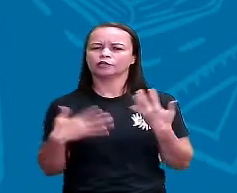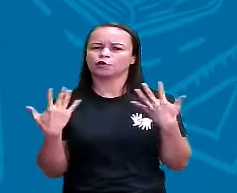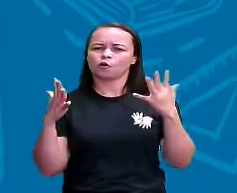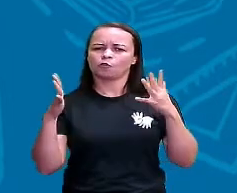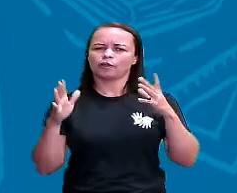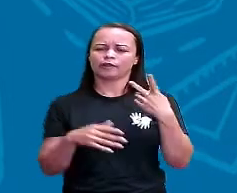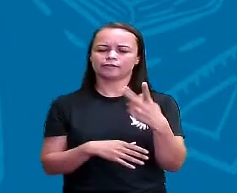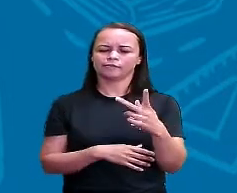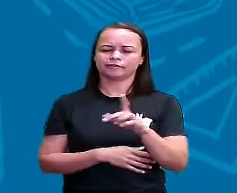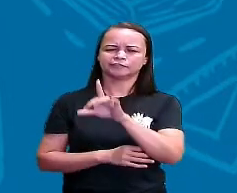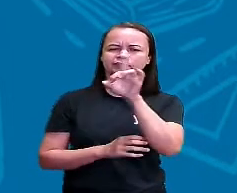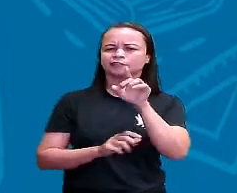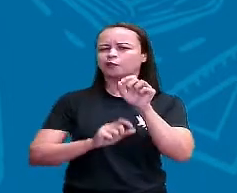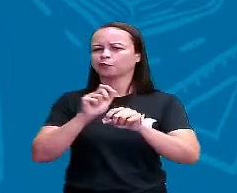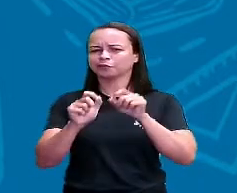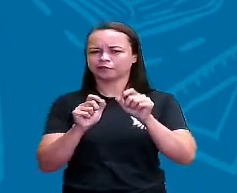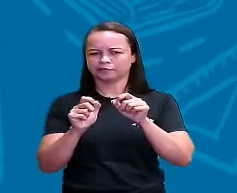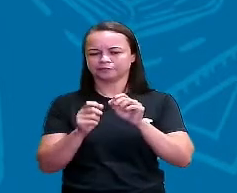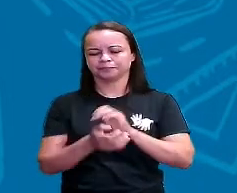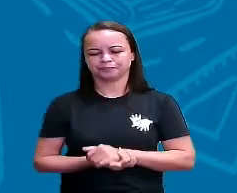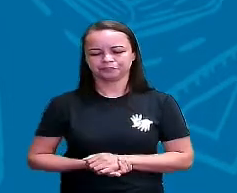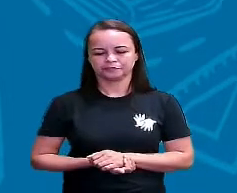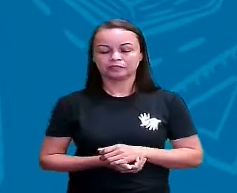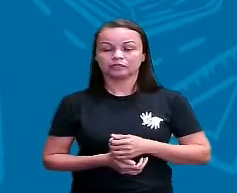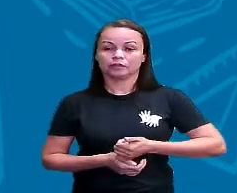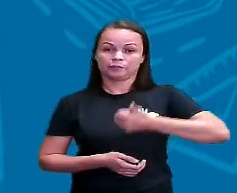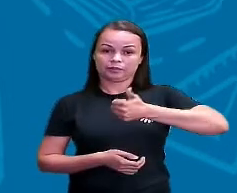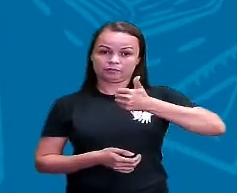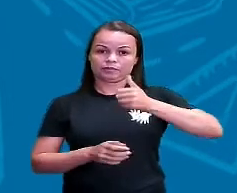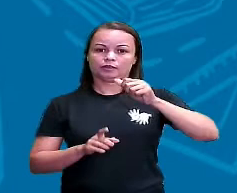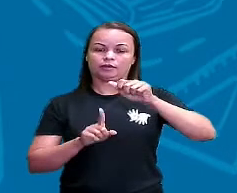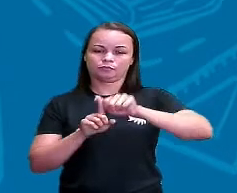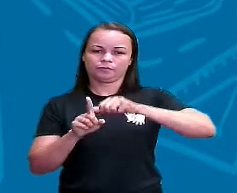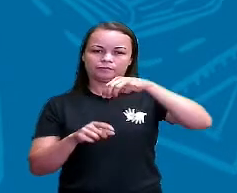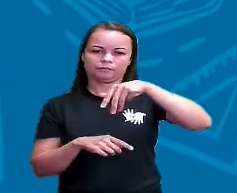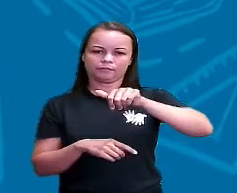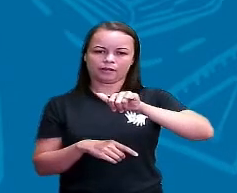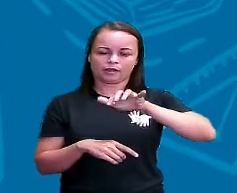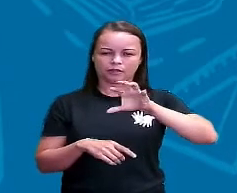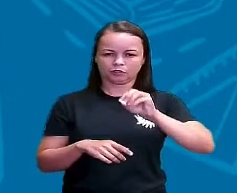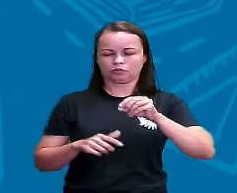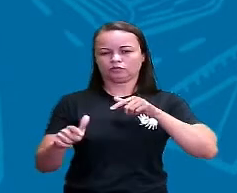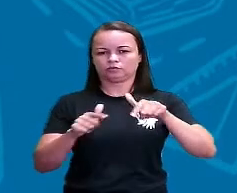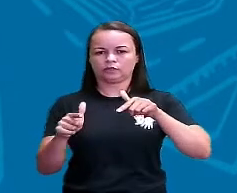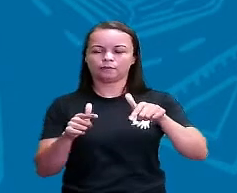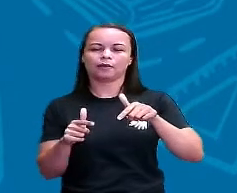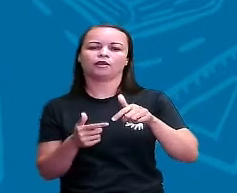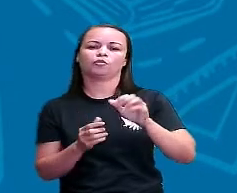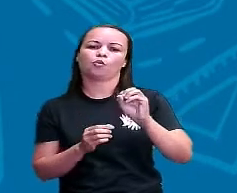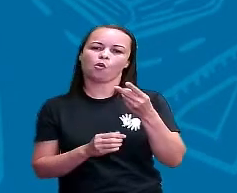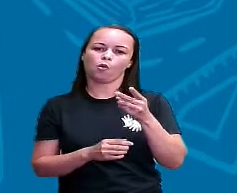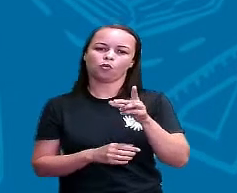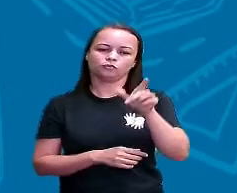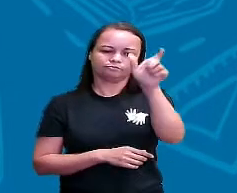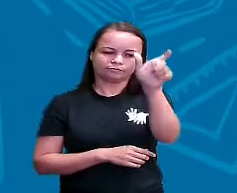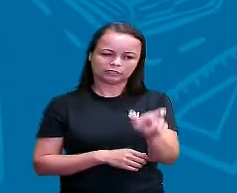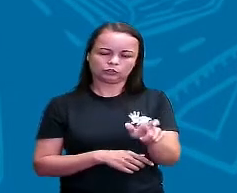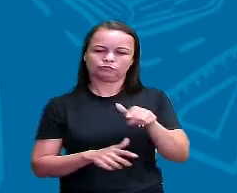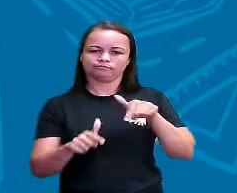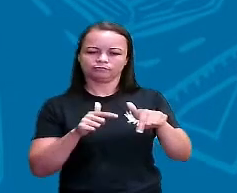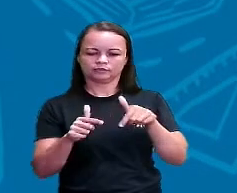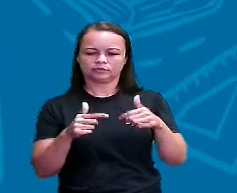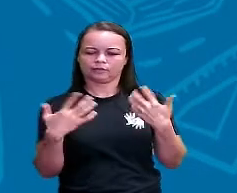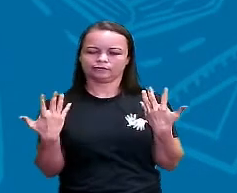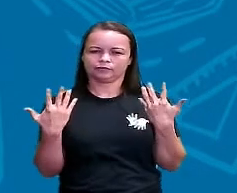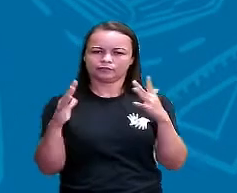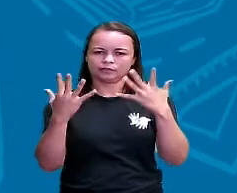dia? Vamos saber, ó. Comemorado no dia 1º de maio, o Dia do Trabalho ou Dia do Trabalhador é uma data para celebrar